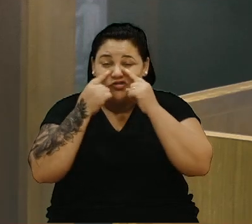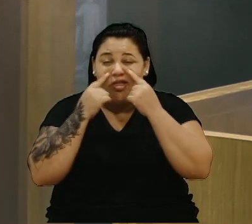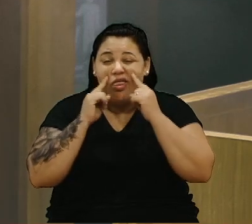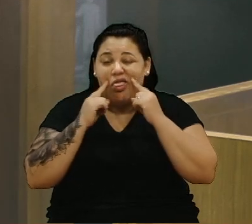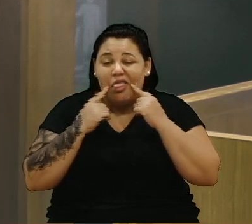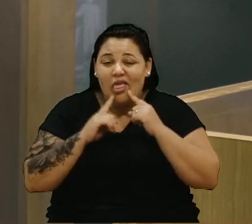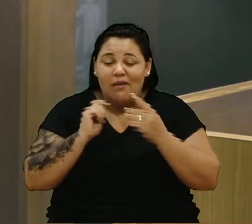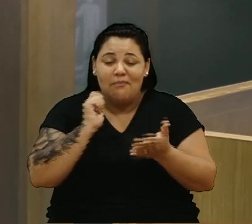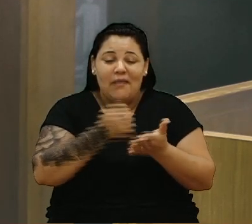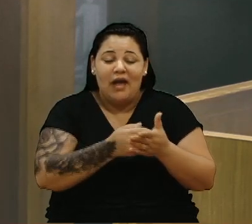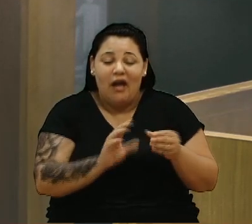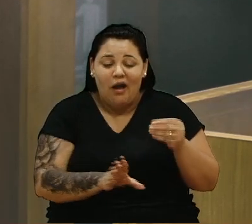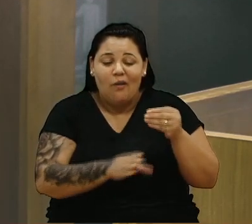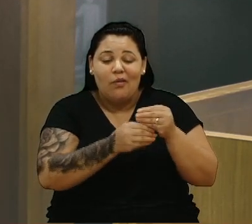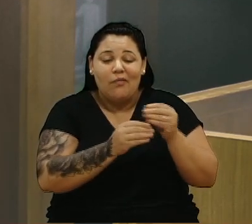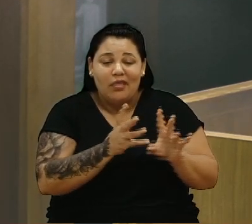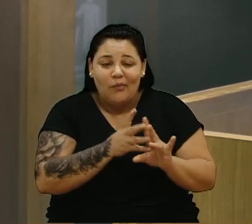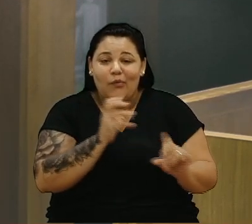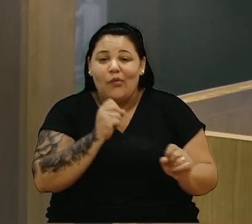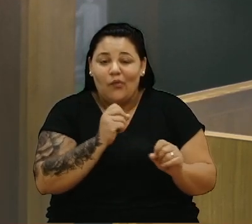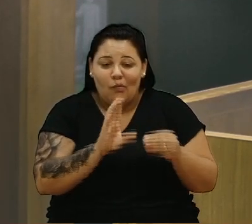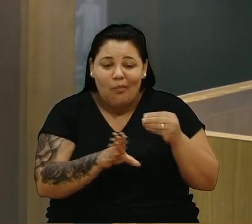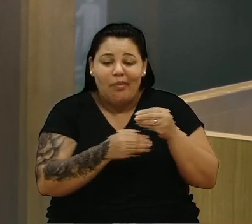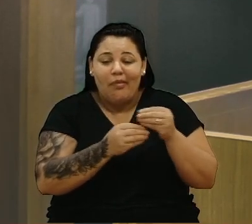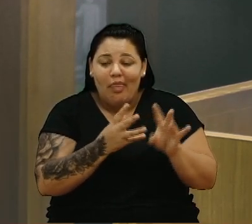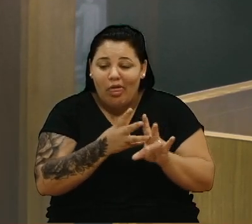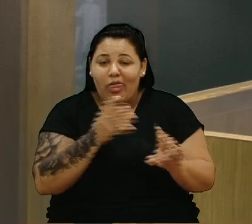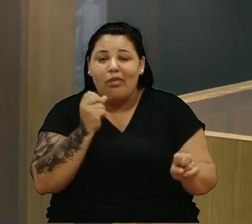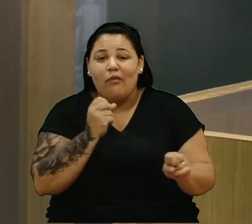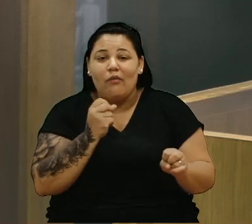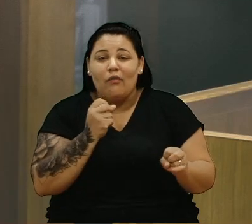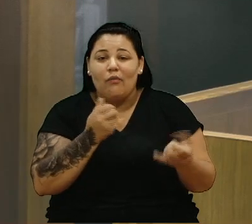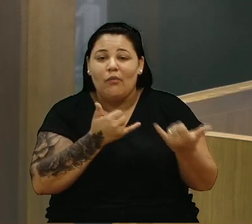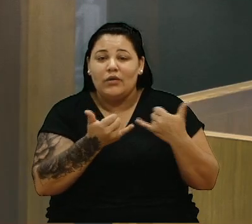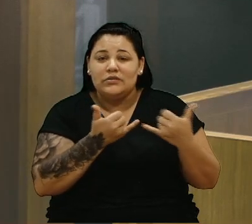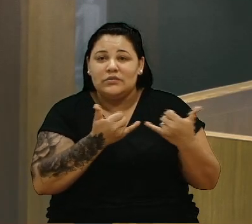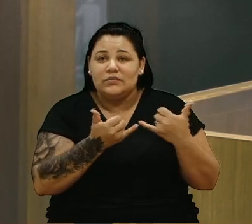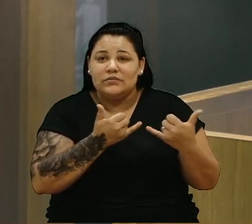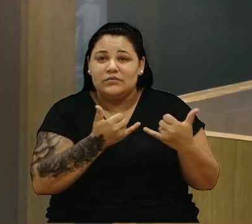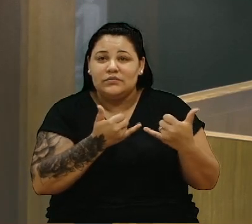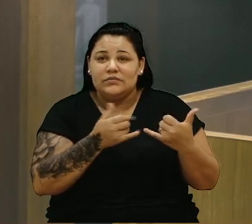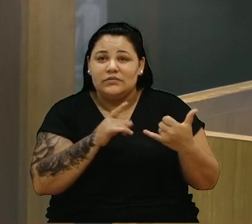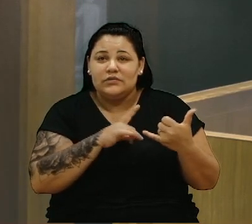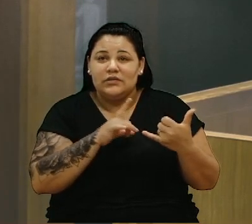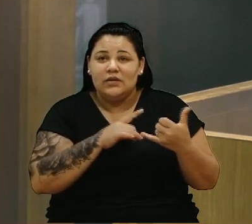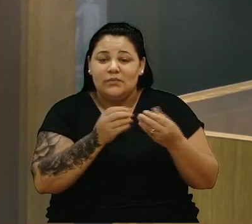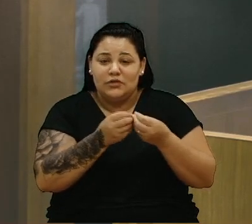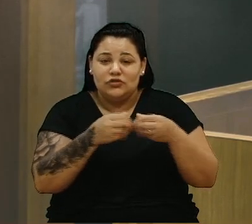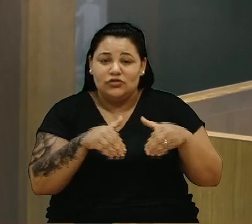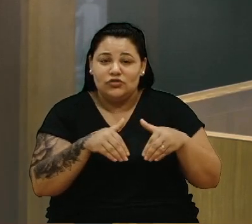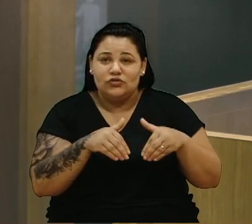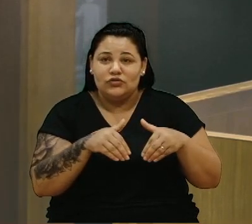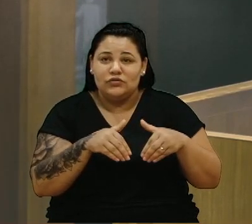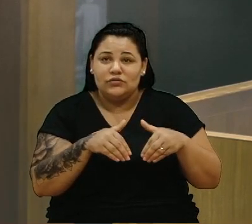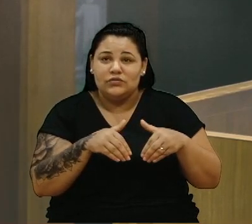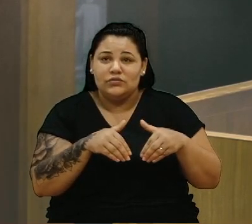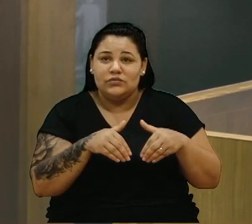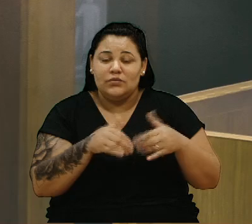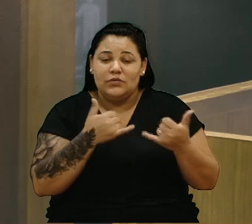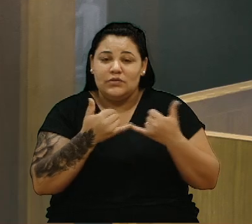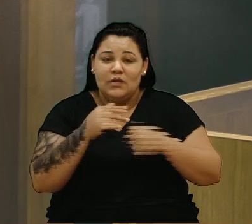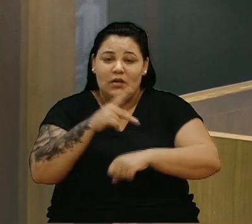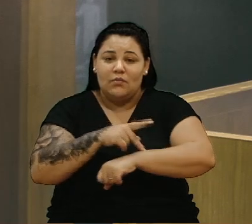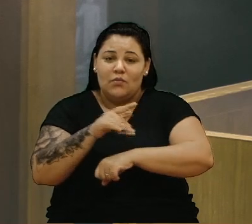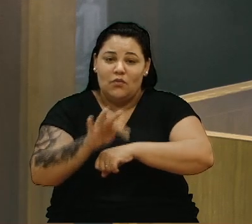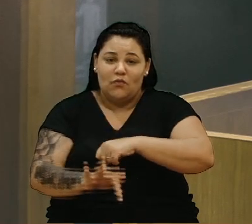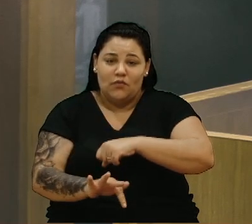subsídio, por complemento de lucro, de renda, por exemplo, ela está engolindo algumas empresas aí do nosso estado, a exemplo da Coleurb de Passo Fundo,